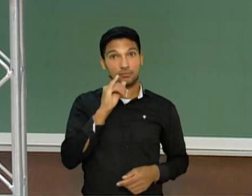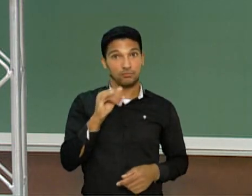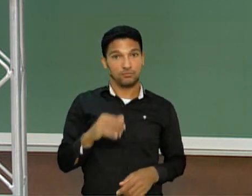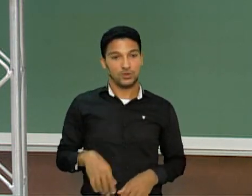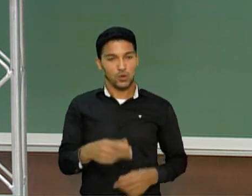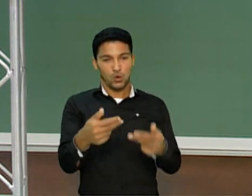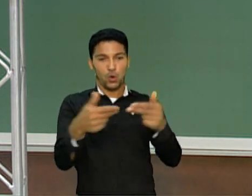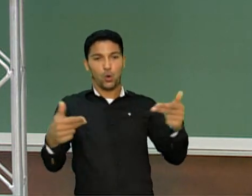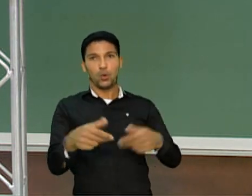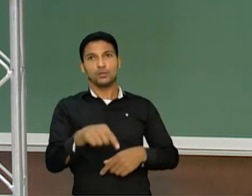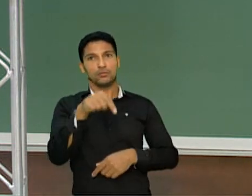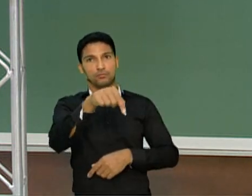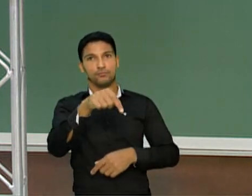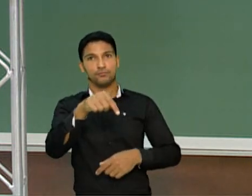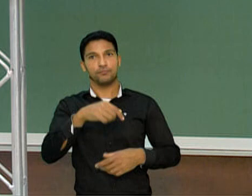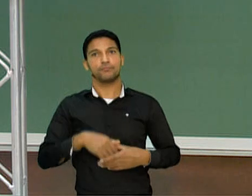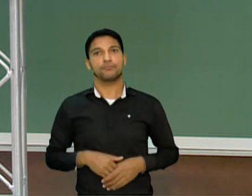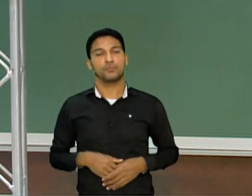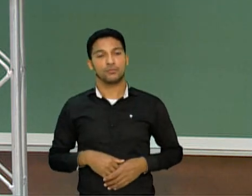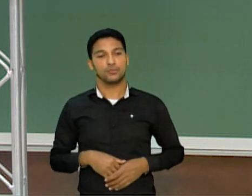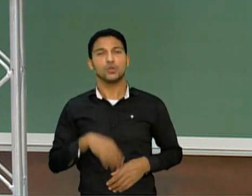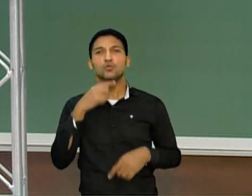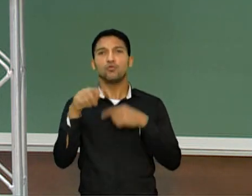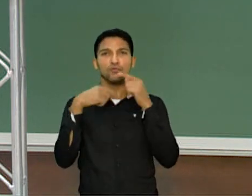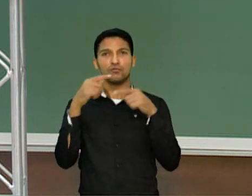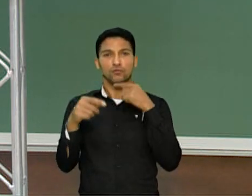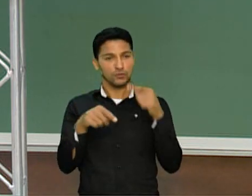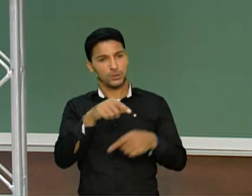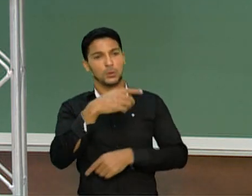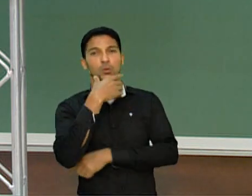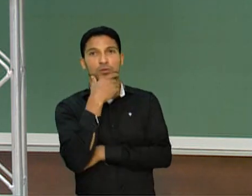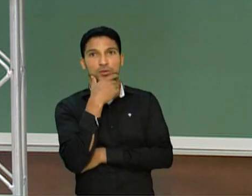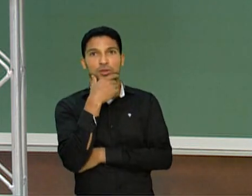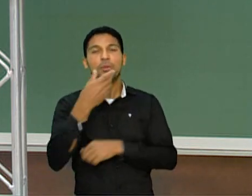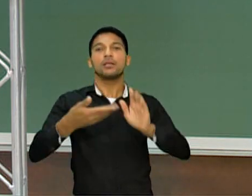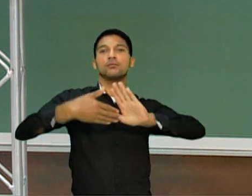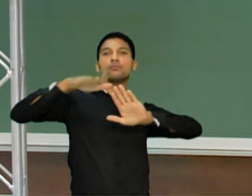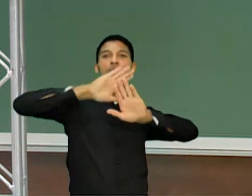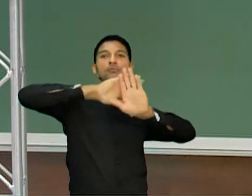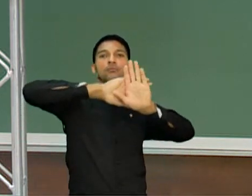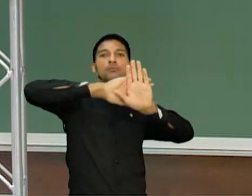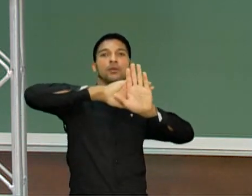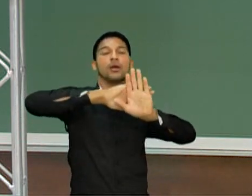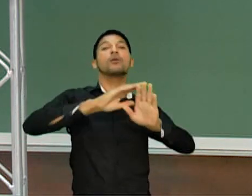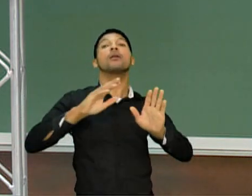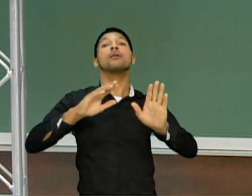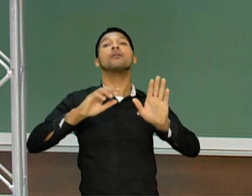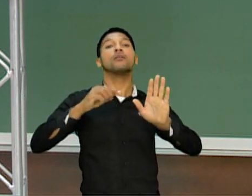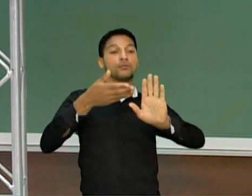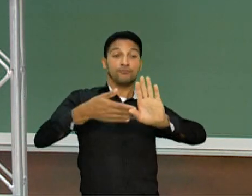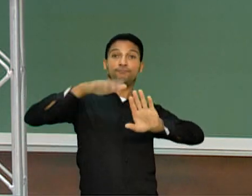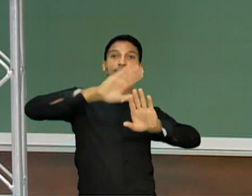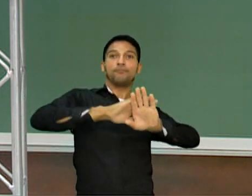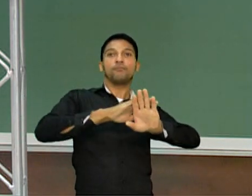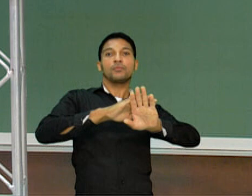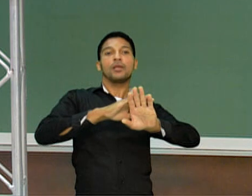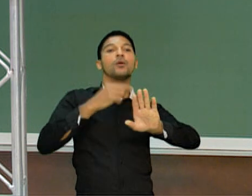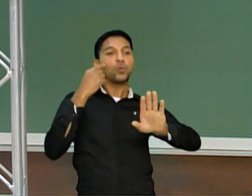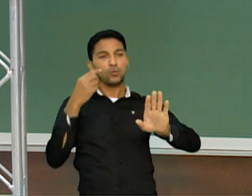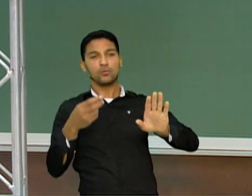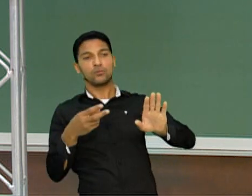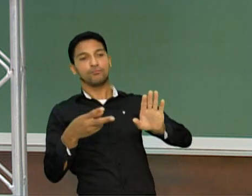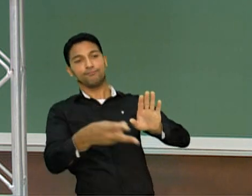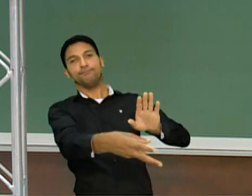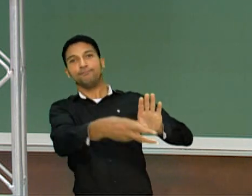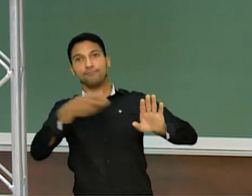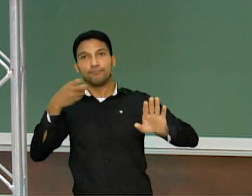algo, aqui, juntamente com o Descartes, a ideia por trás disso é que eu garanta o conhecimento em algum